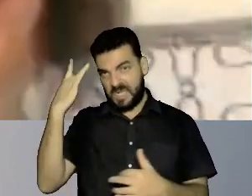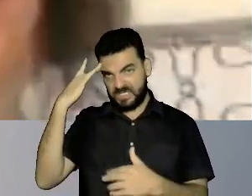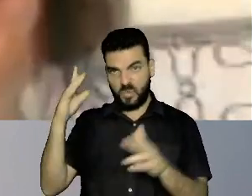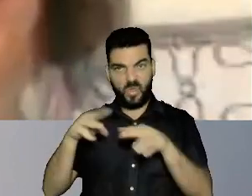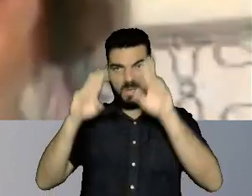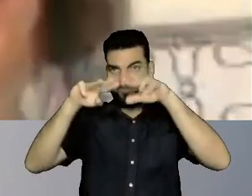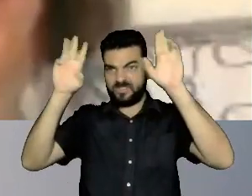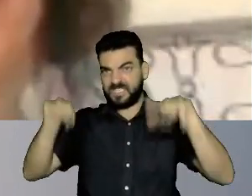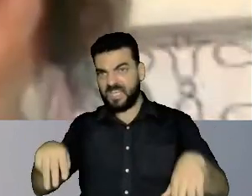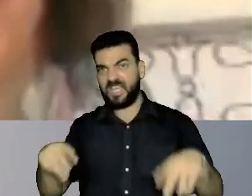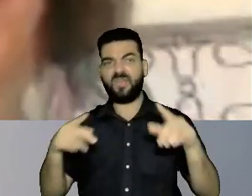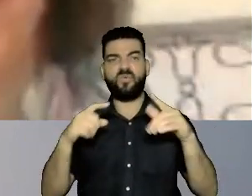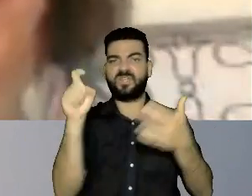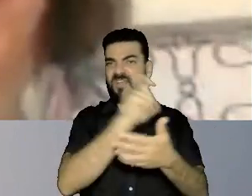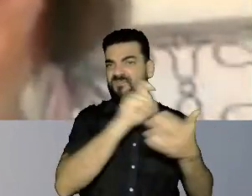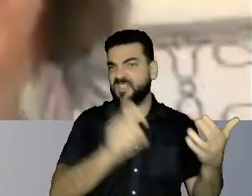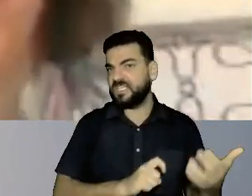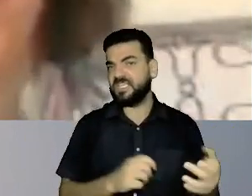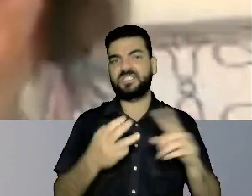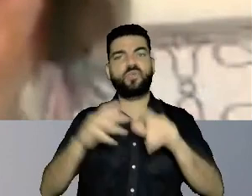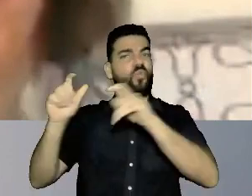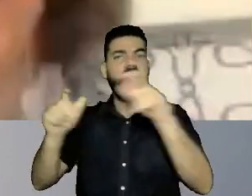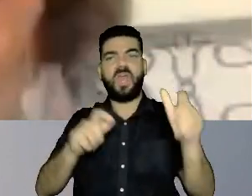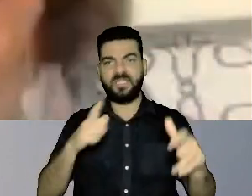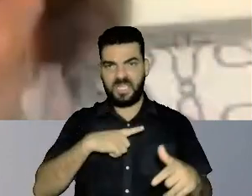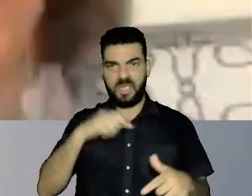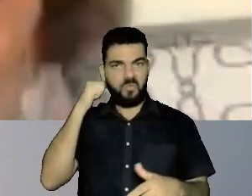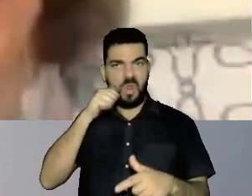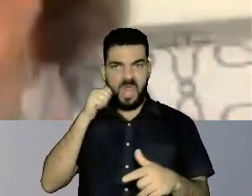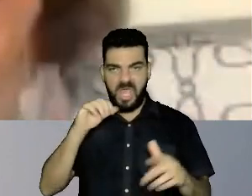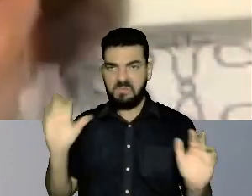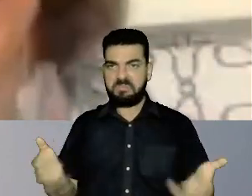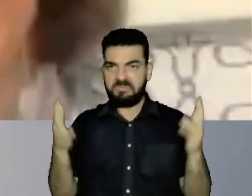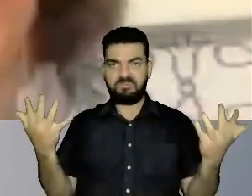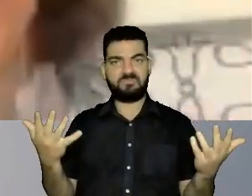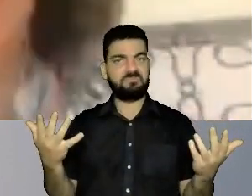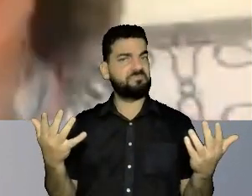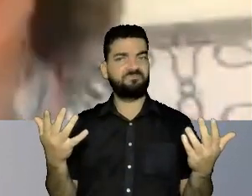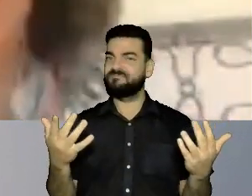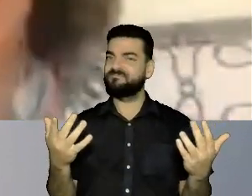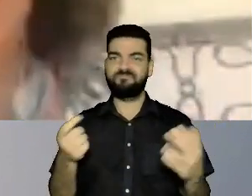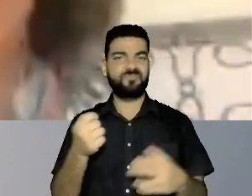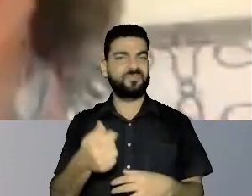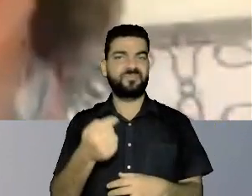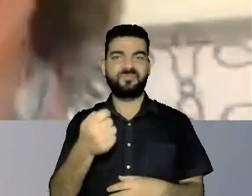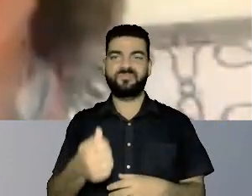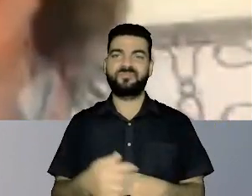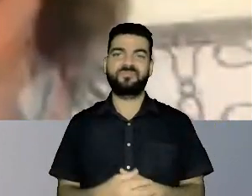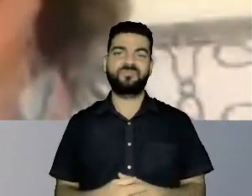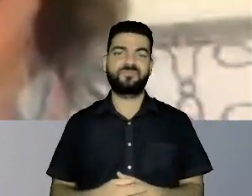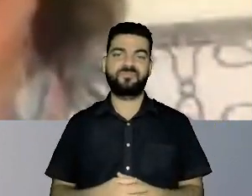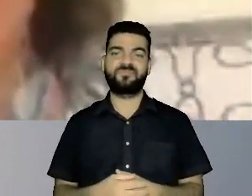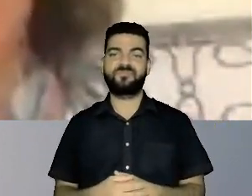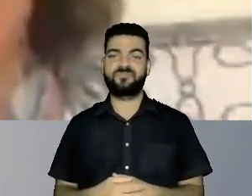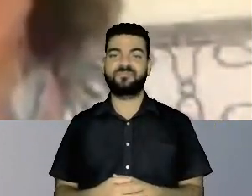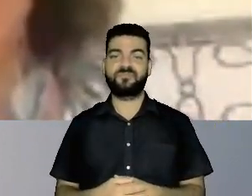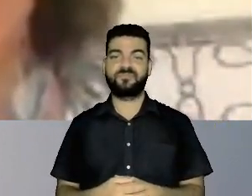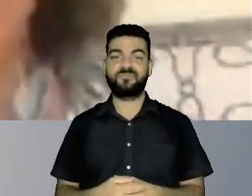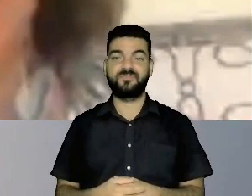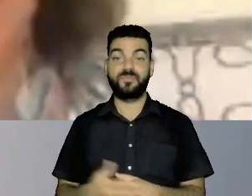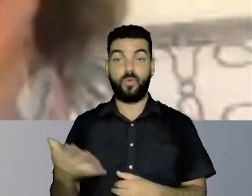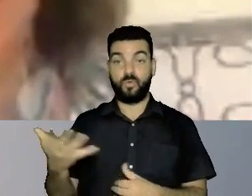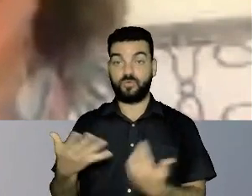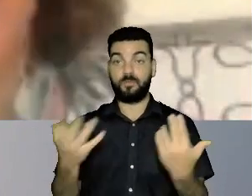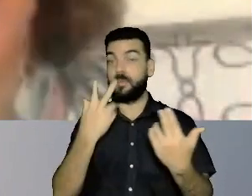gente sabe, que elas não estão representadas nas galerias e não estão representadas no grafite como deveriam, né, ou